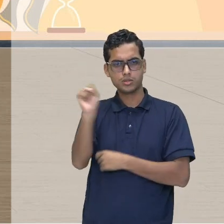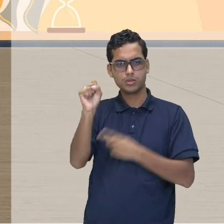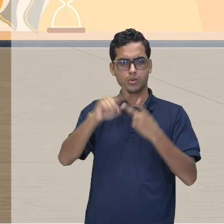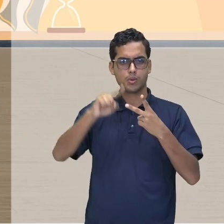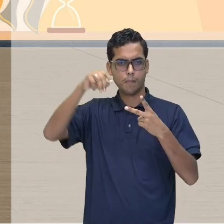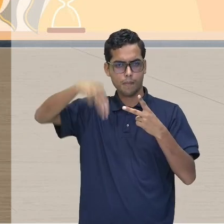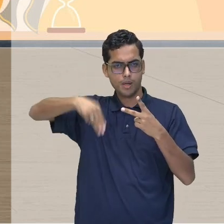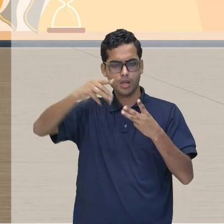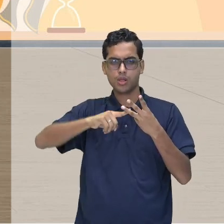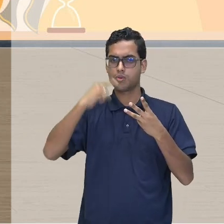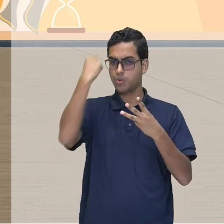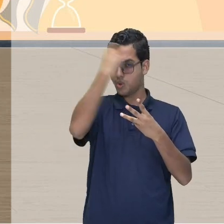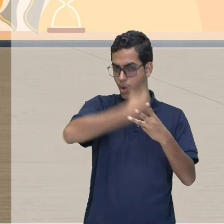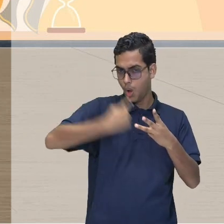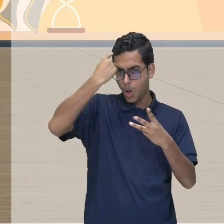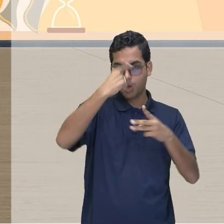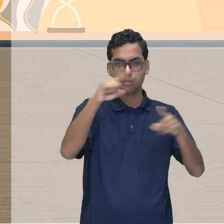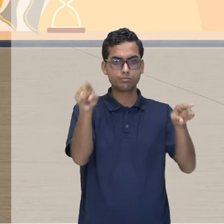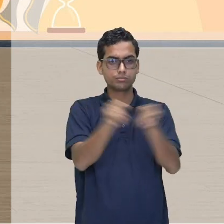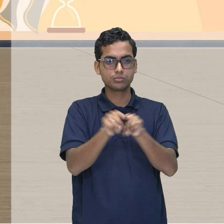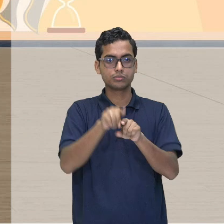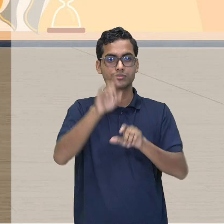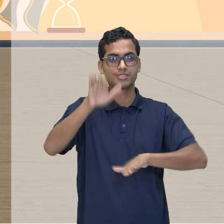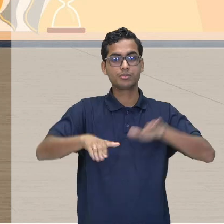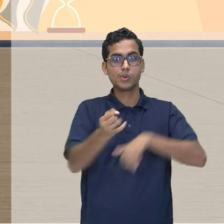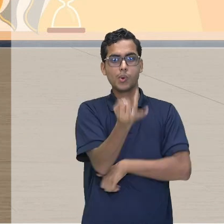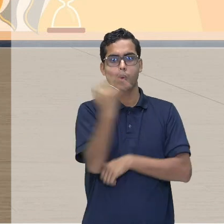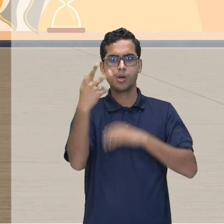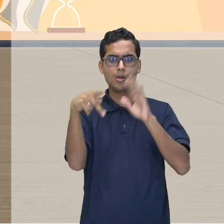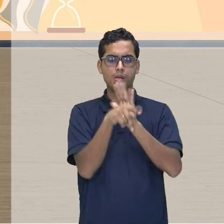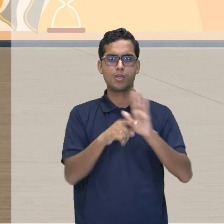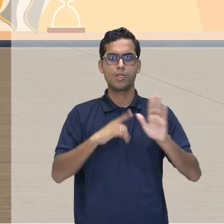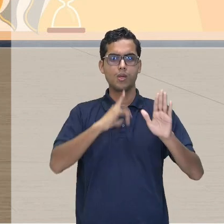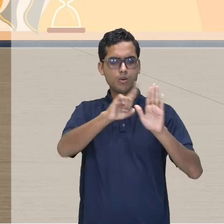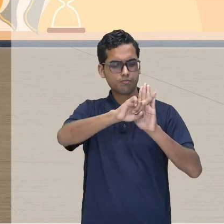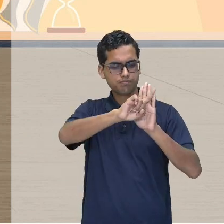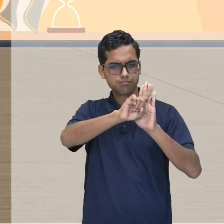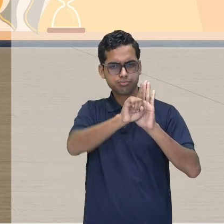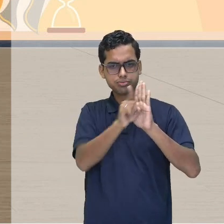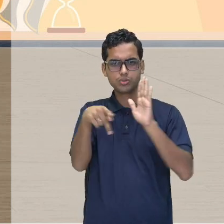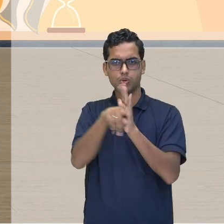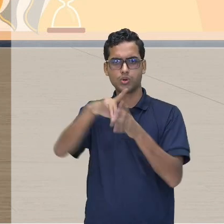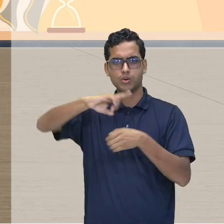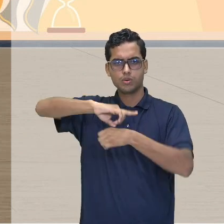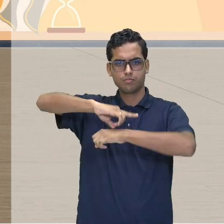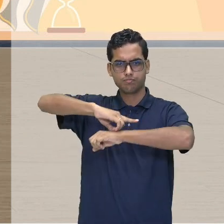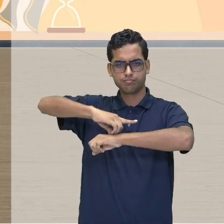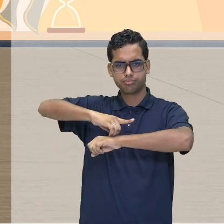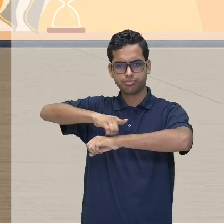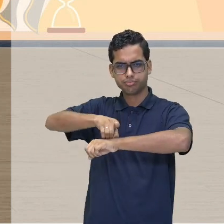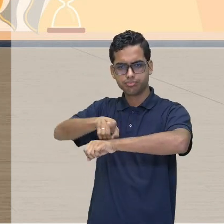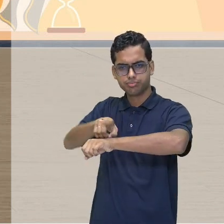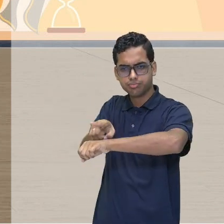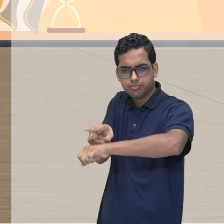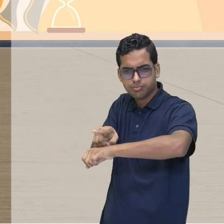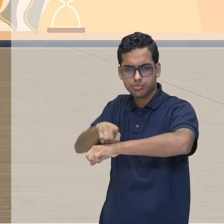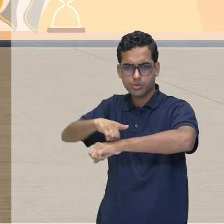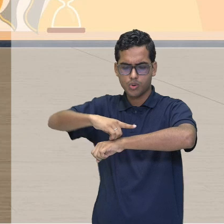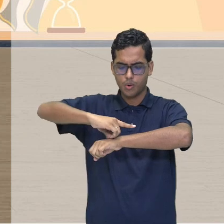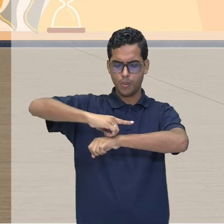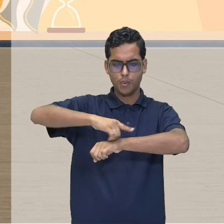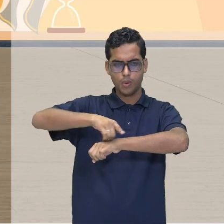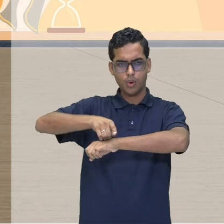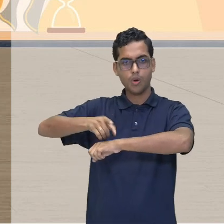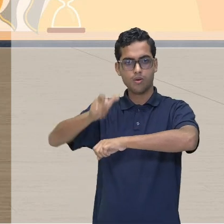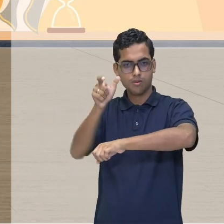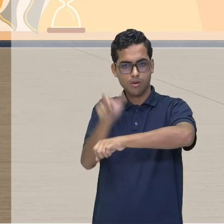e as horas, e dependendo da quantidade de vezes que esse ponteiro gira, né, formando de 12 em 12 horas, que dá o total de 24 horas,